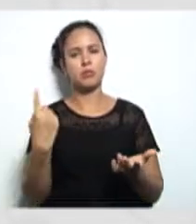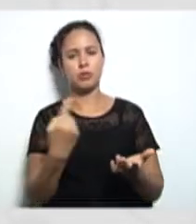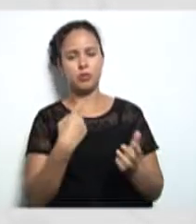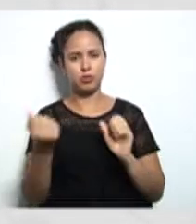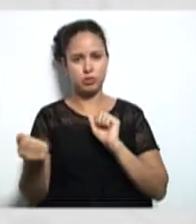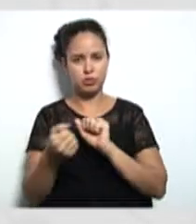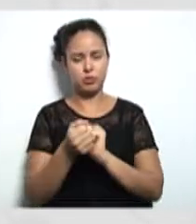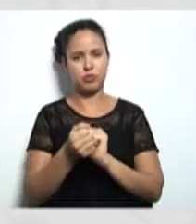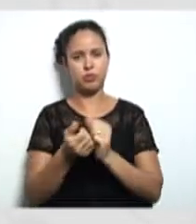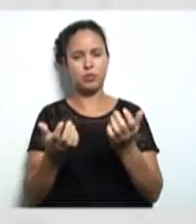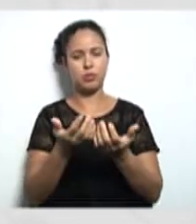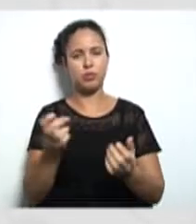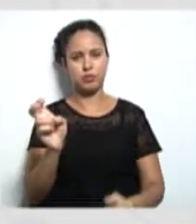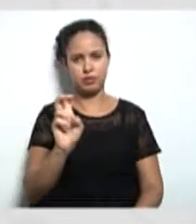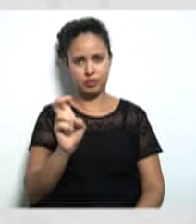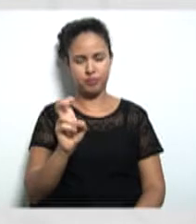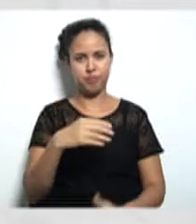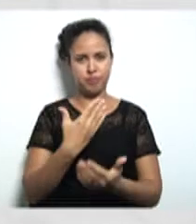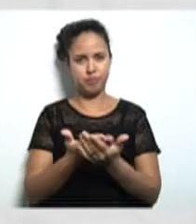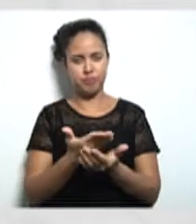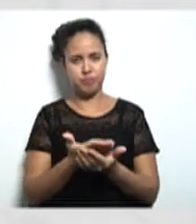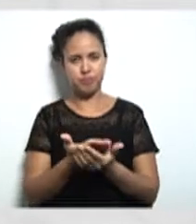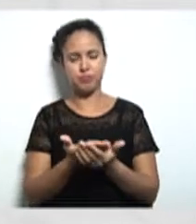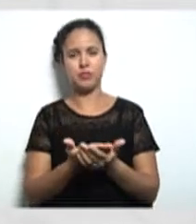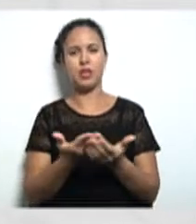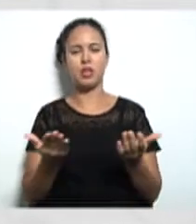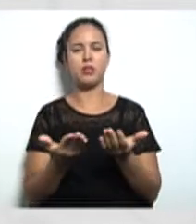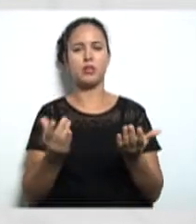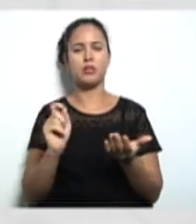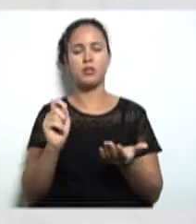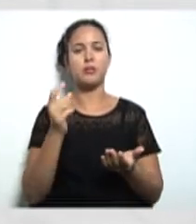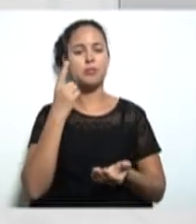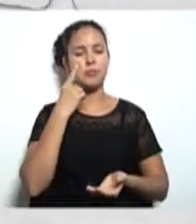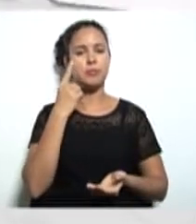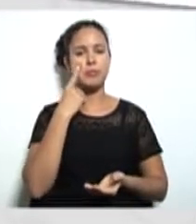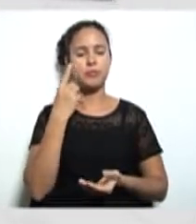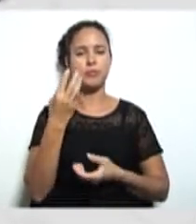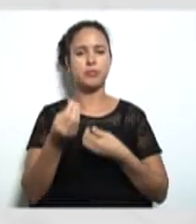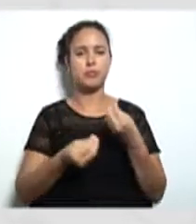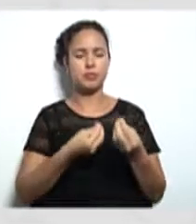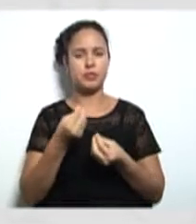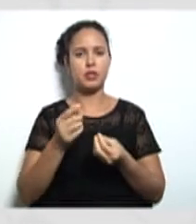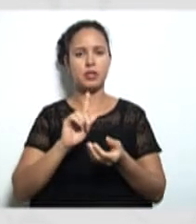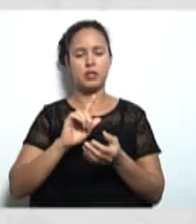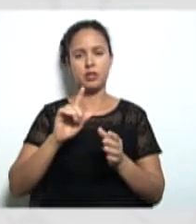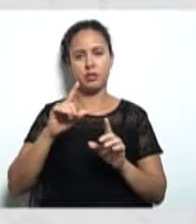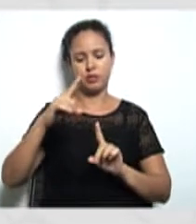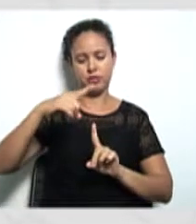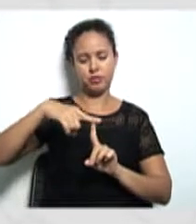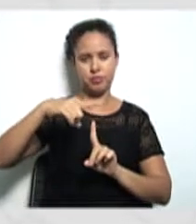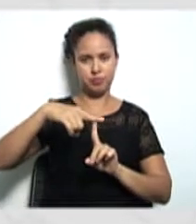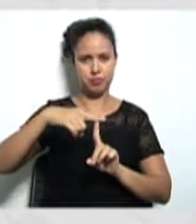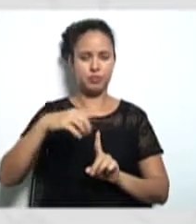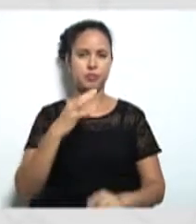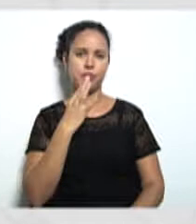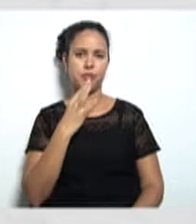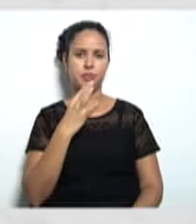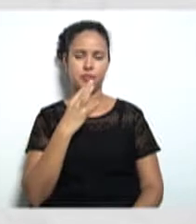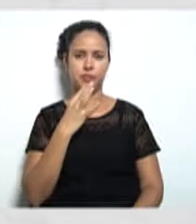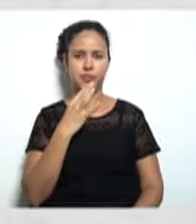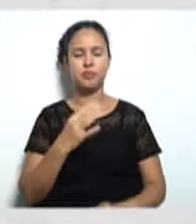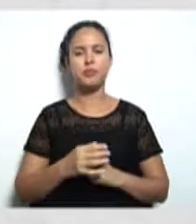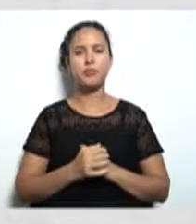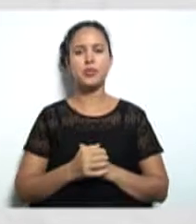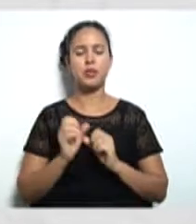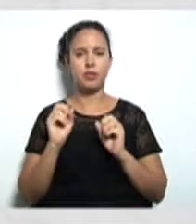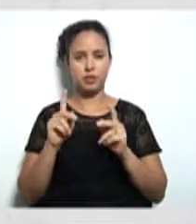nossa 5ª semana, e a gente vai, então, ver agora sobre os tipos de conhecimento, não é, professora? Vamos